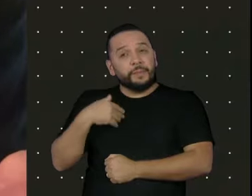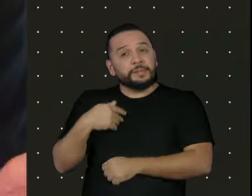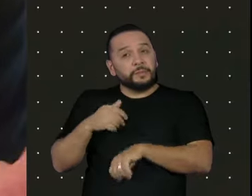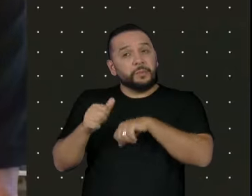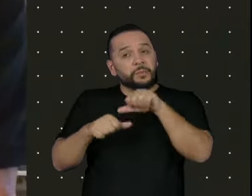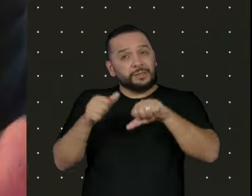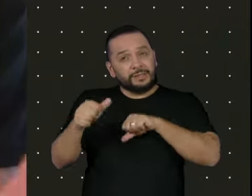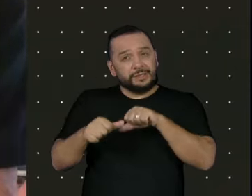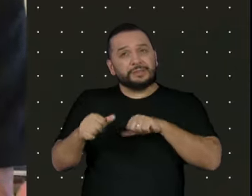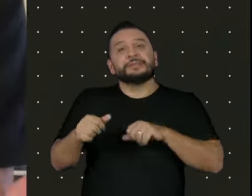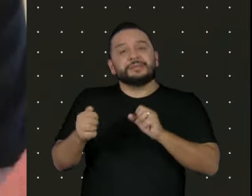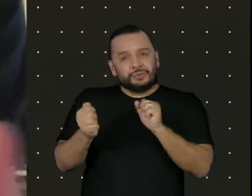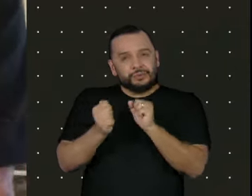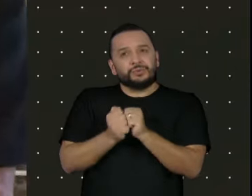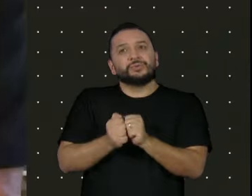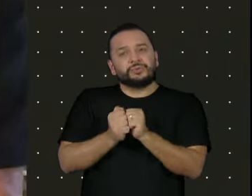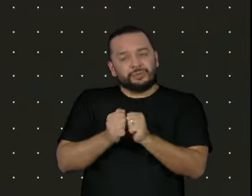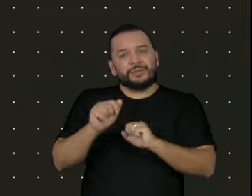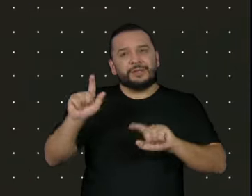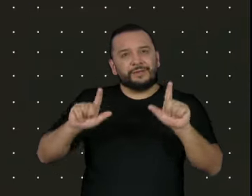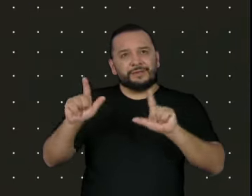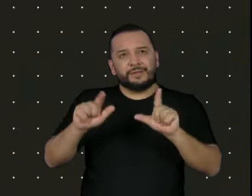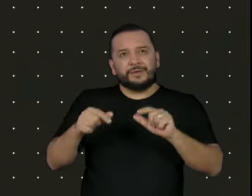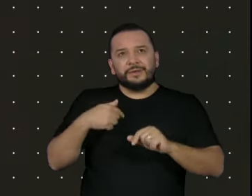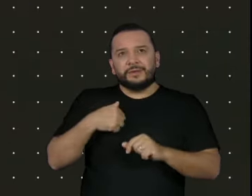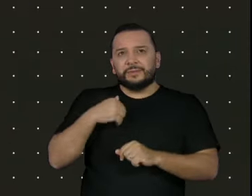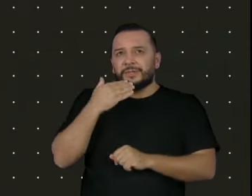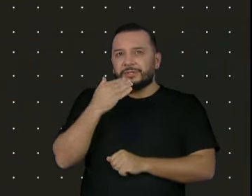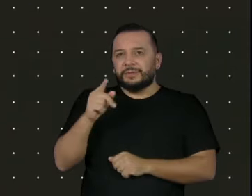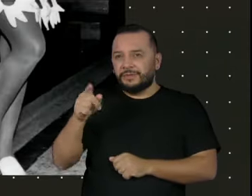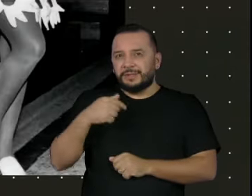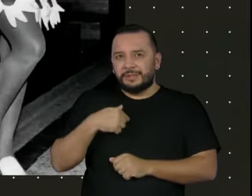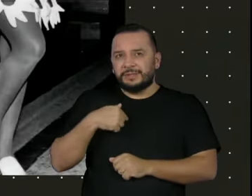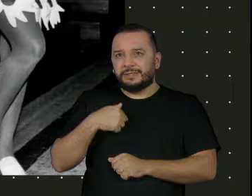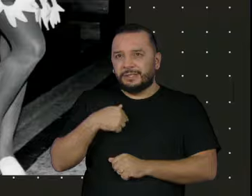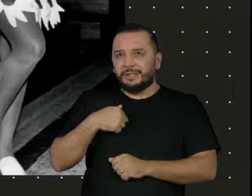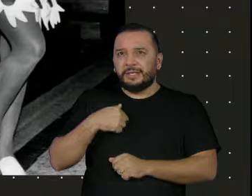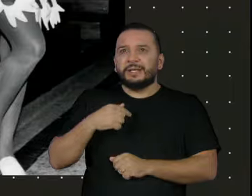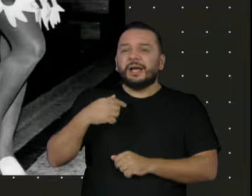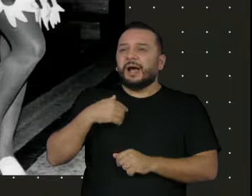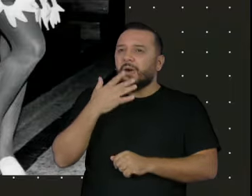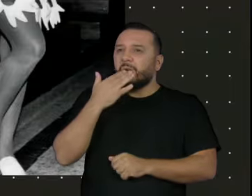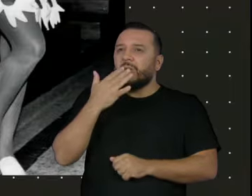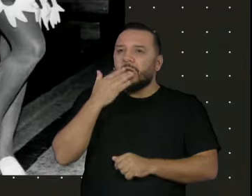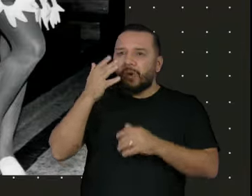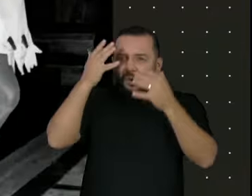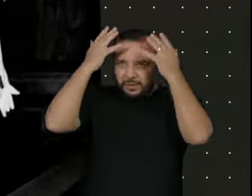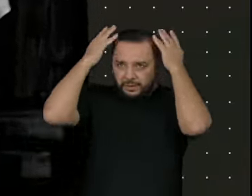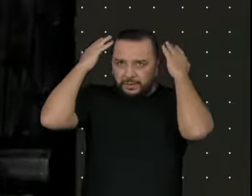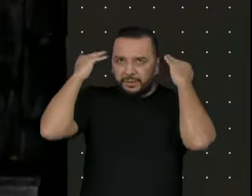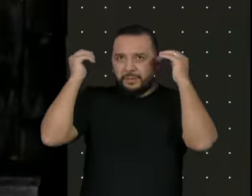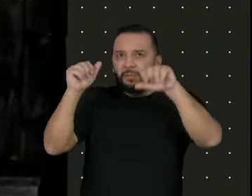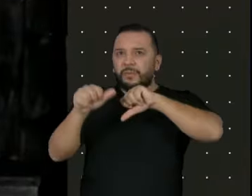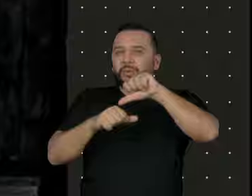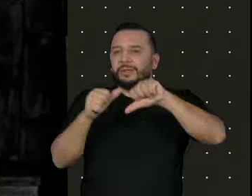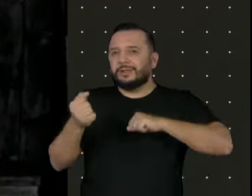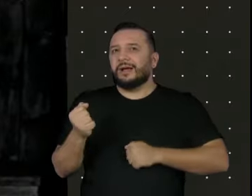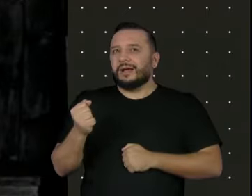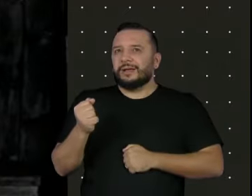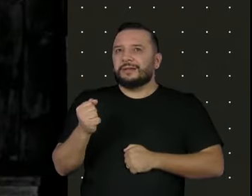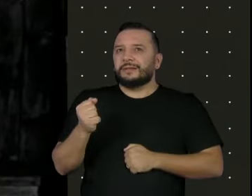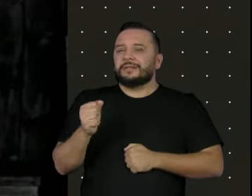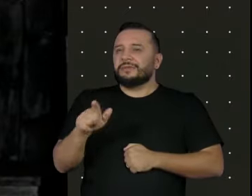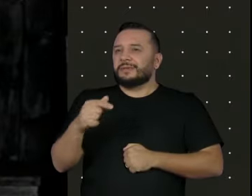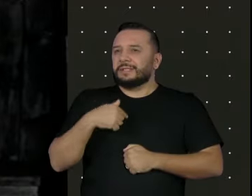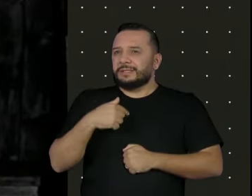fizemos juntos, nos nossos programas, pedi para você mudar a cor do seu cabelo. Iria jogar você